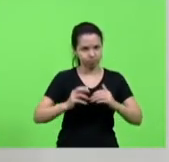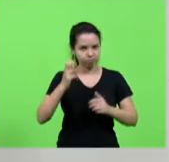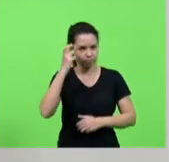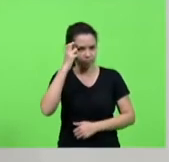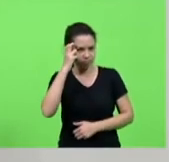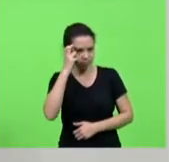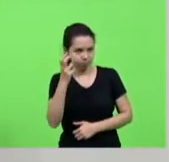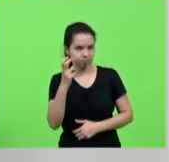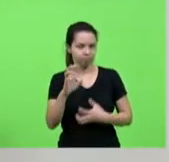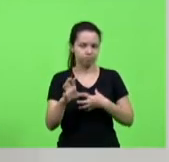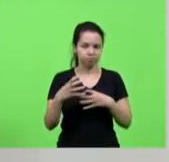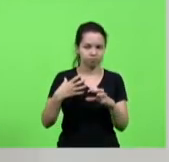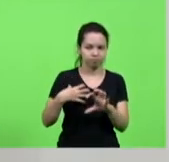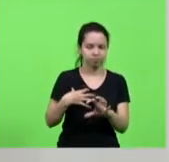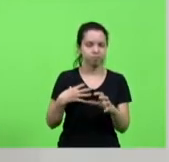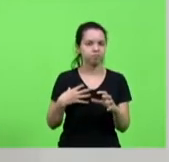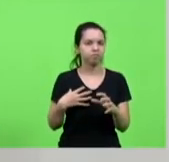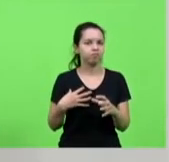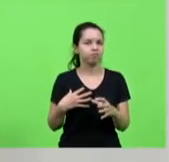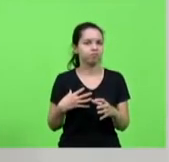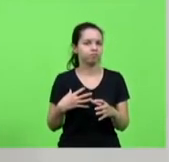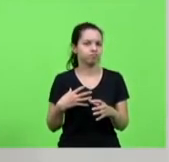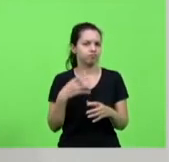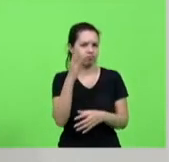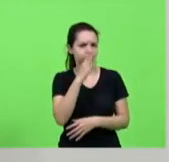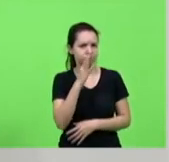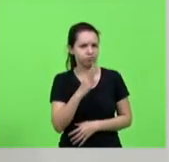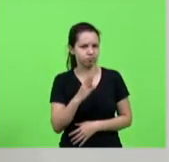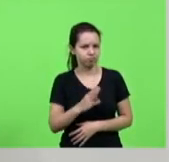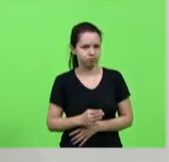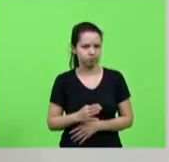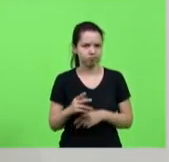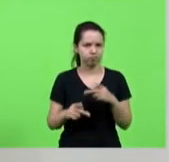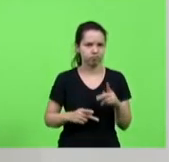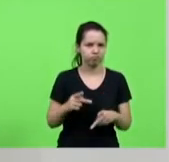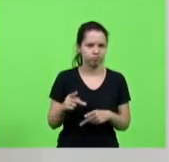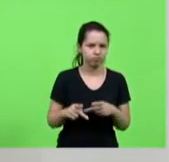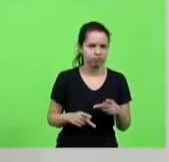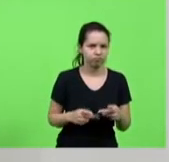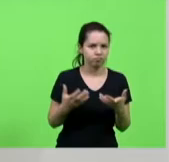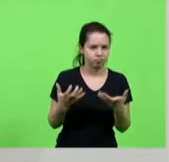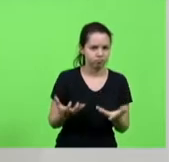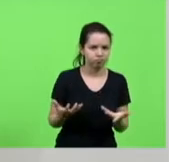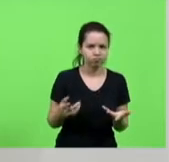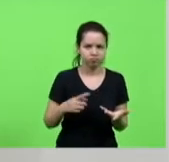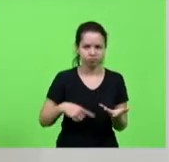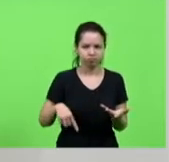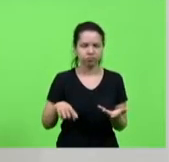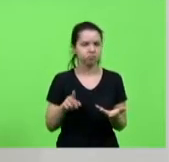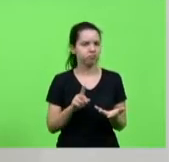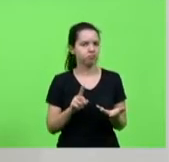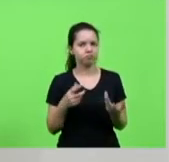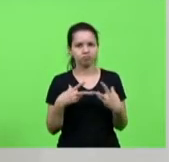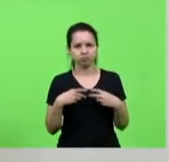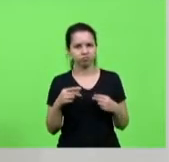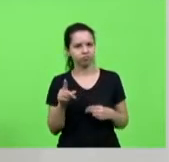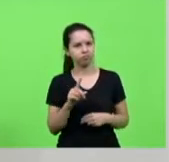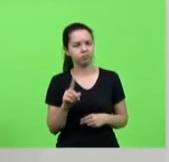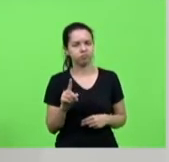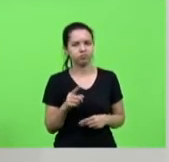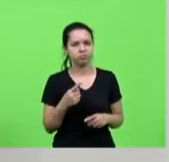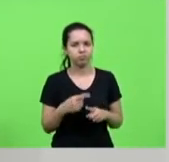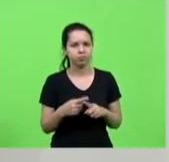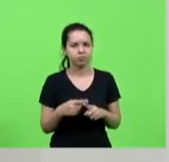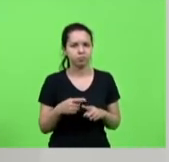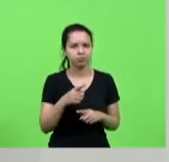é o que o povo brasileiro espera de nós. Merece, pois, o nosso